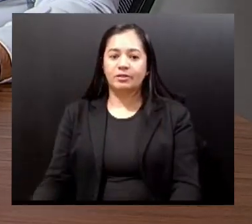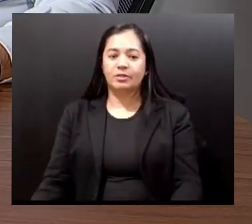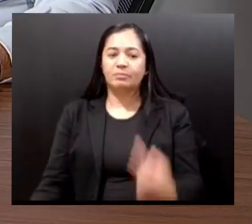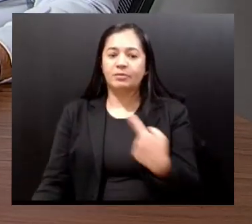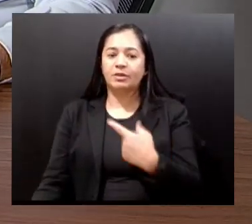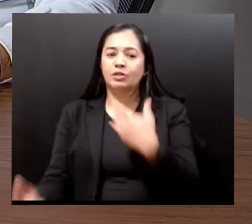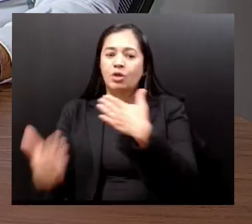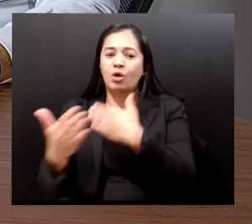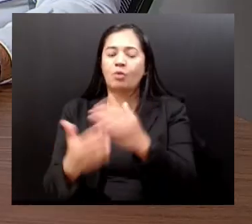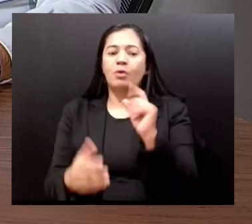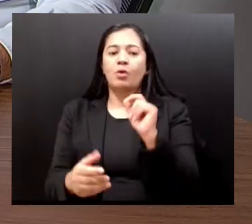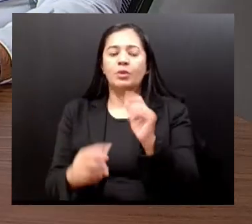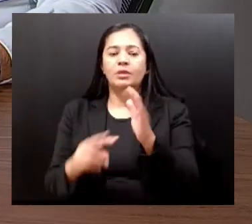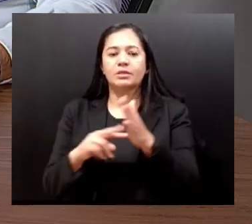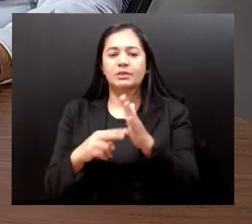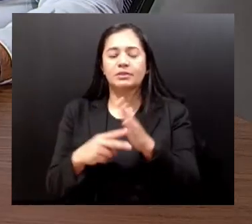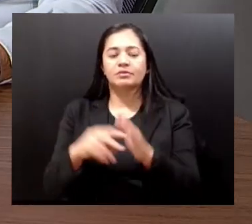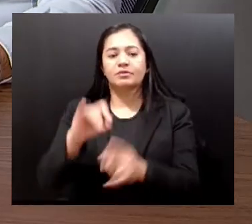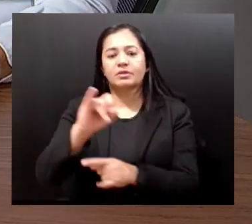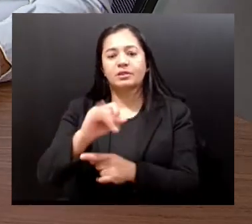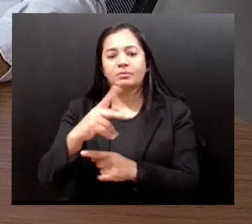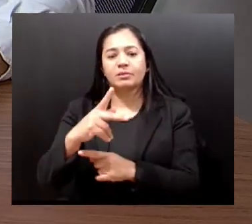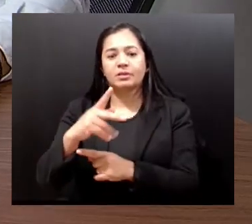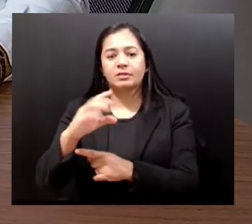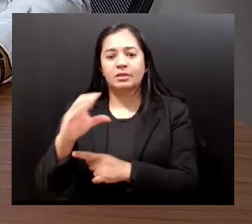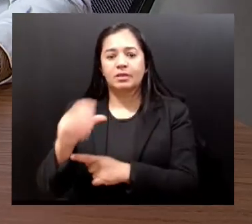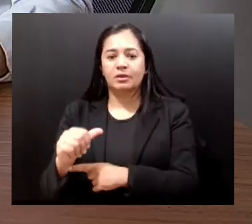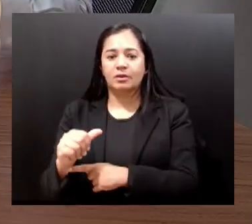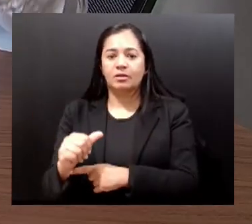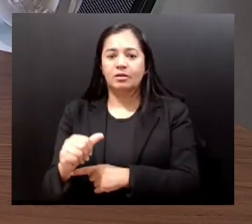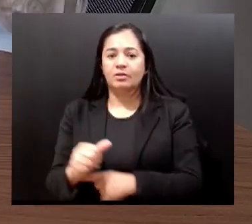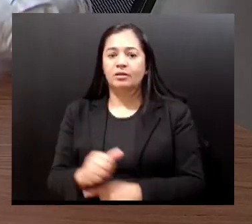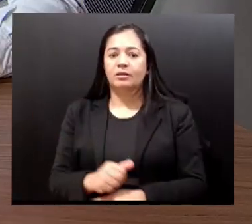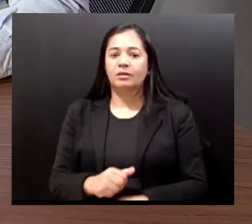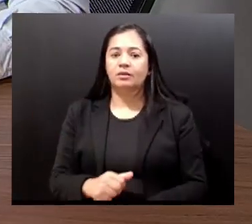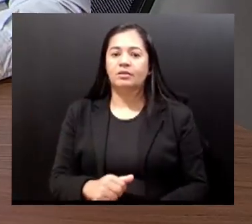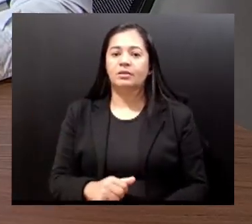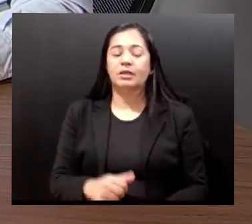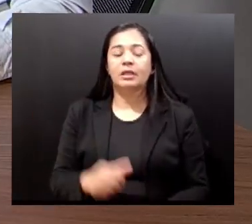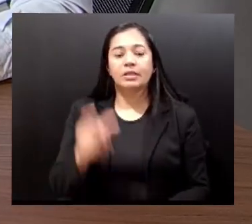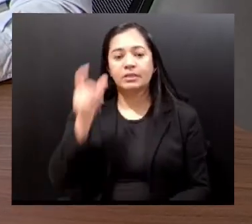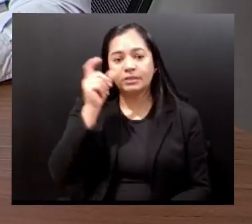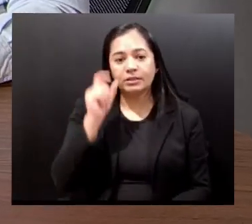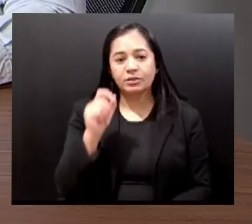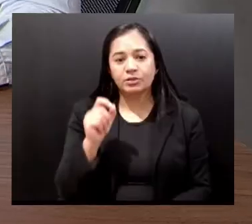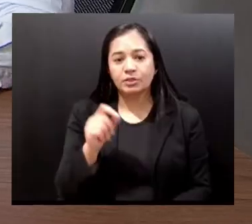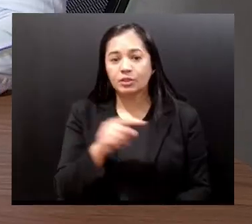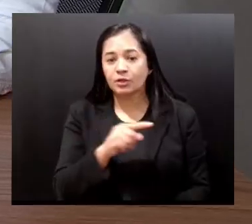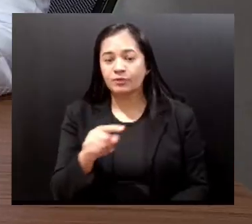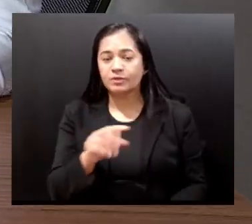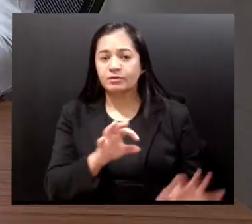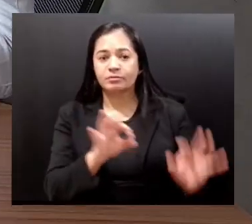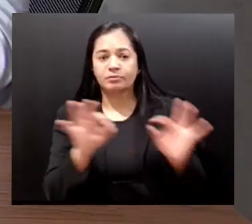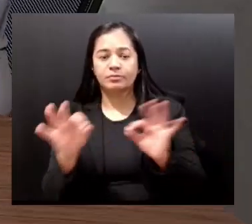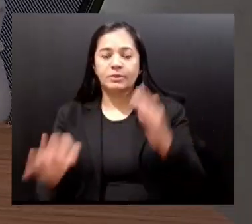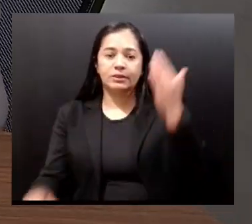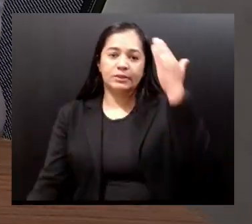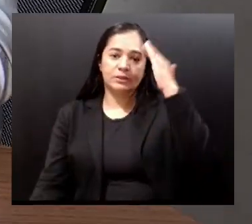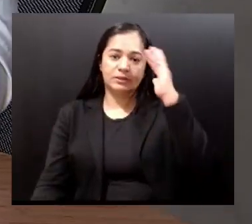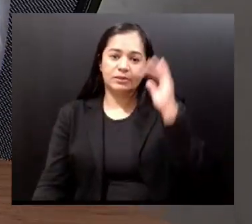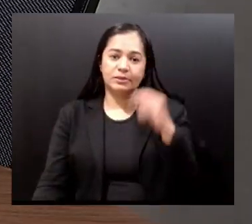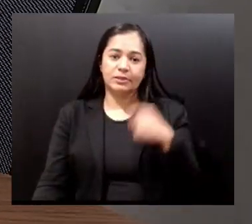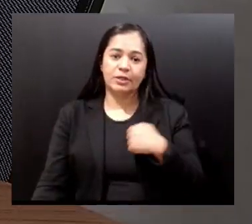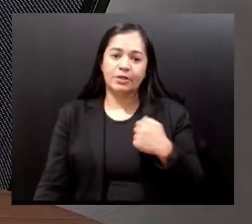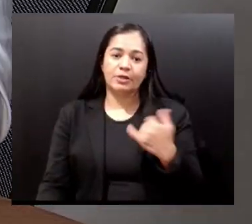e como que ele funciona? Boa pergunta. É muito interessante para quem está nos vendo entender. Eu brinco, no Brasil a gente tem essa sopa de letrinhos,